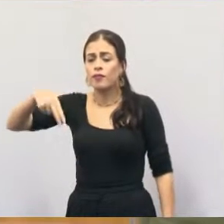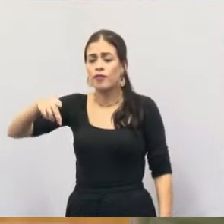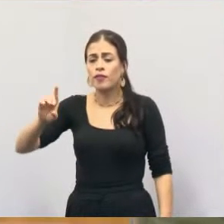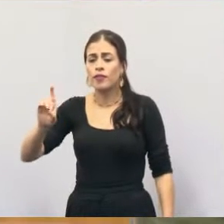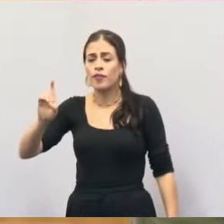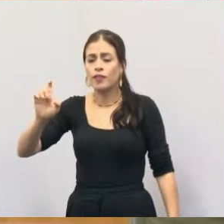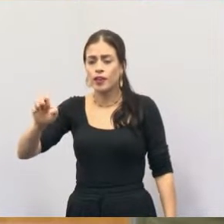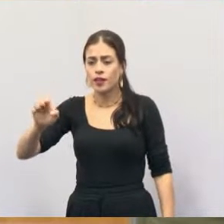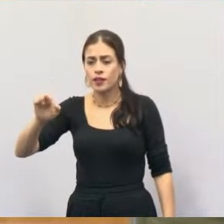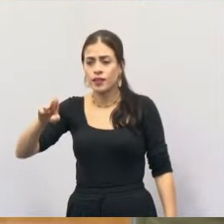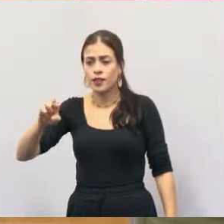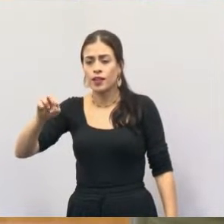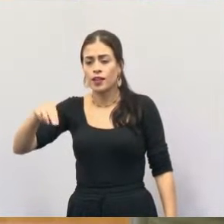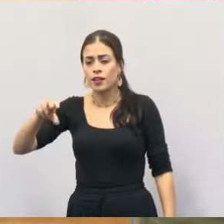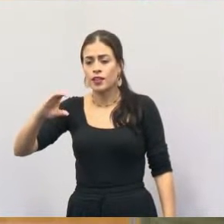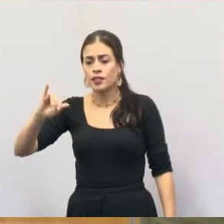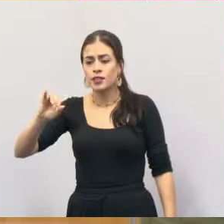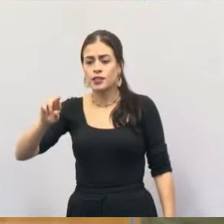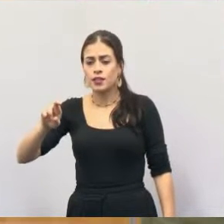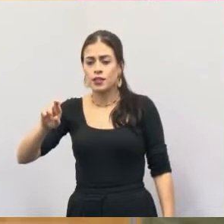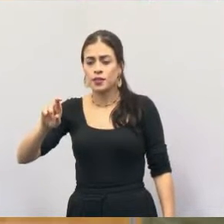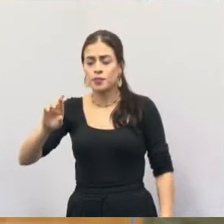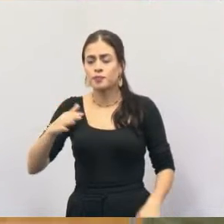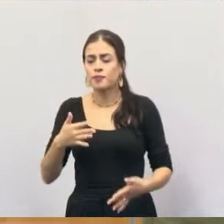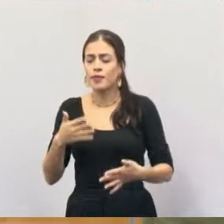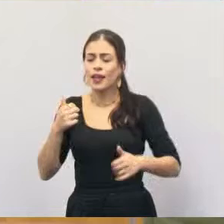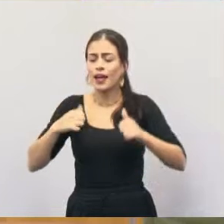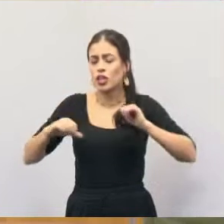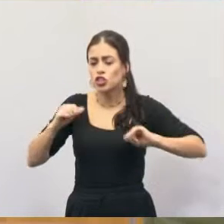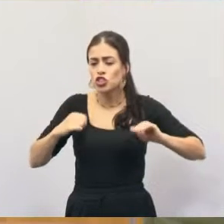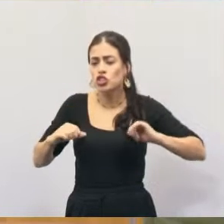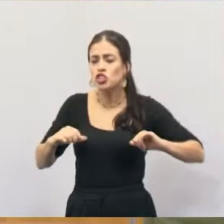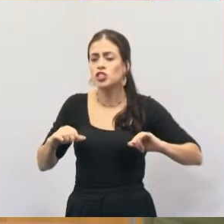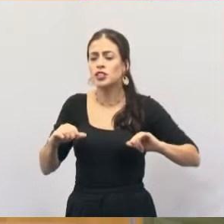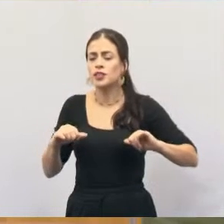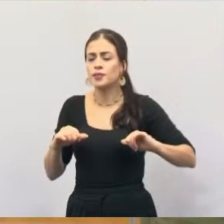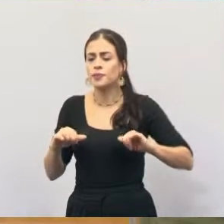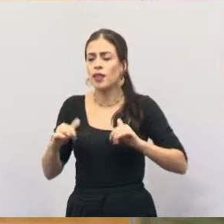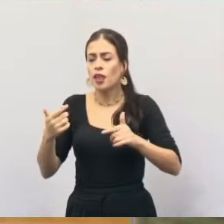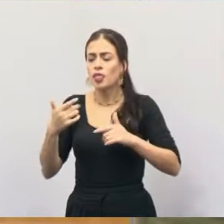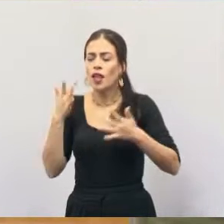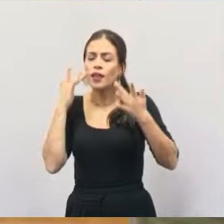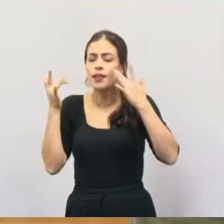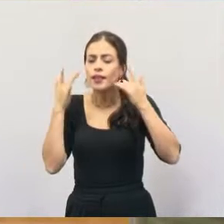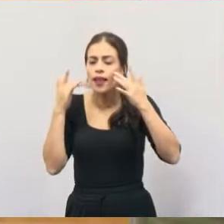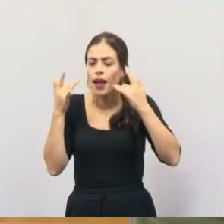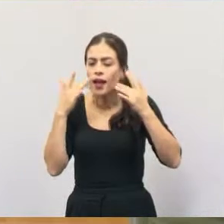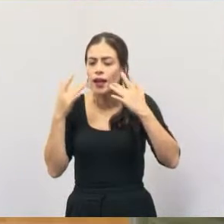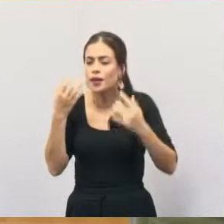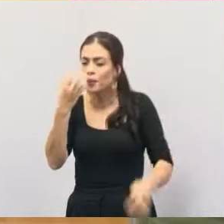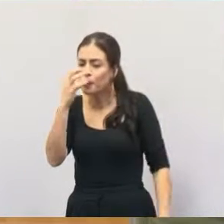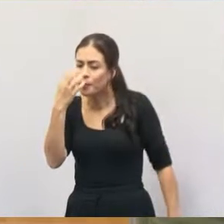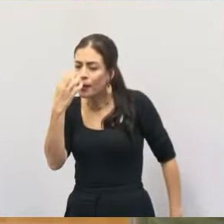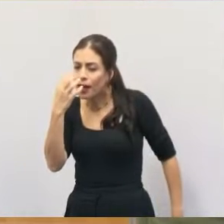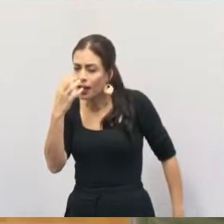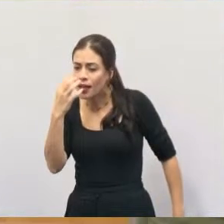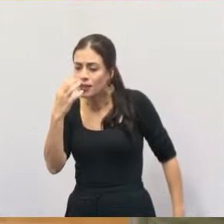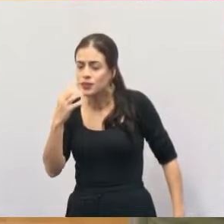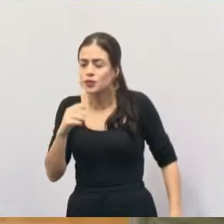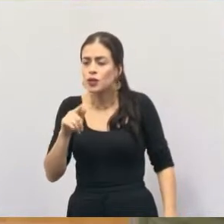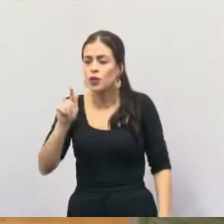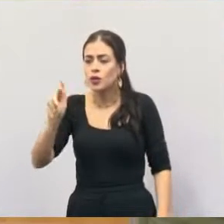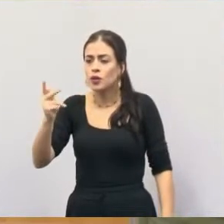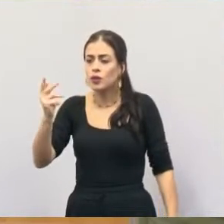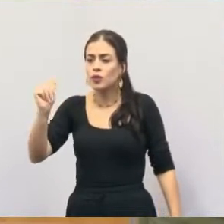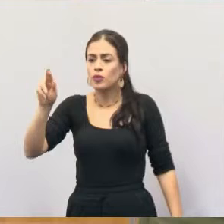artista, ator e diretor teatral. Infelizmente, o nosso querido e amado diretor, ator, palhaço Guarana Ramos,